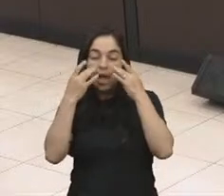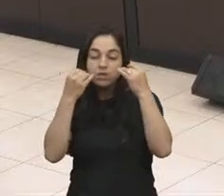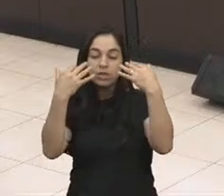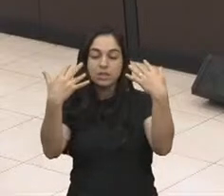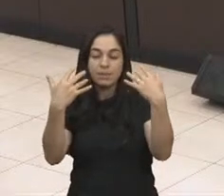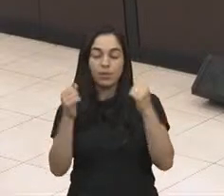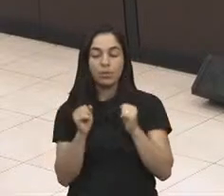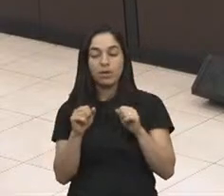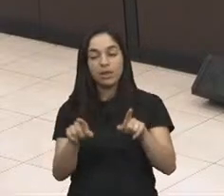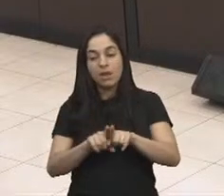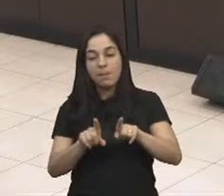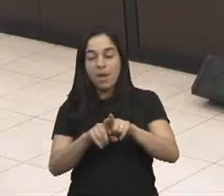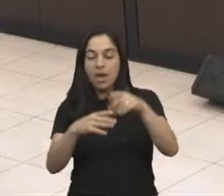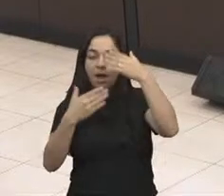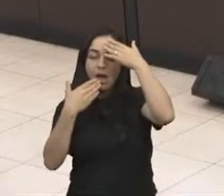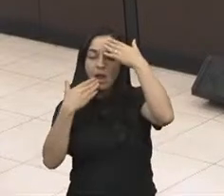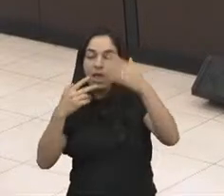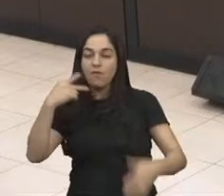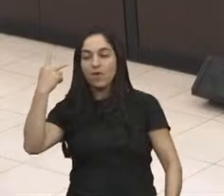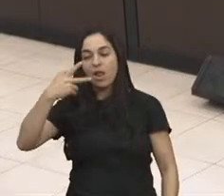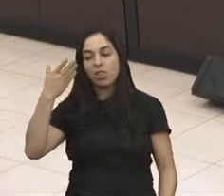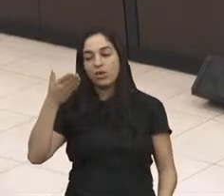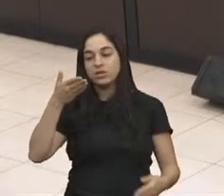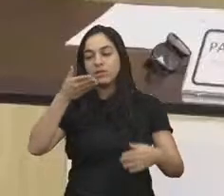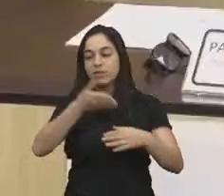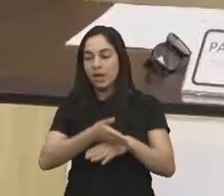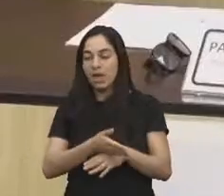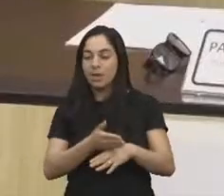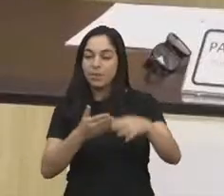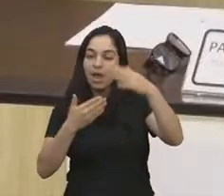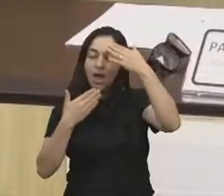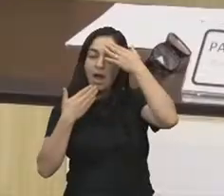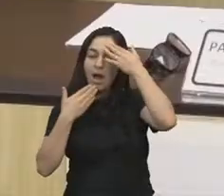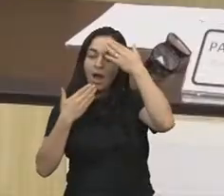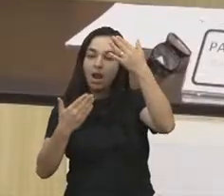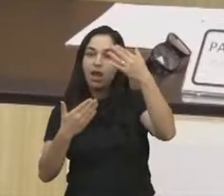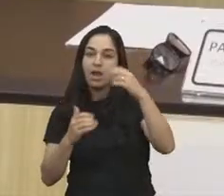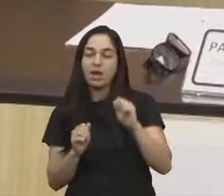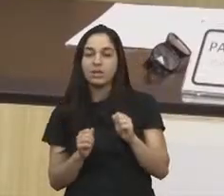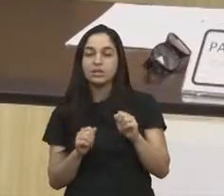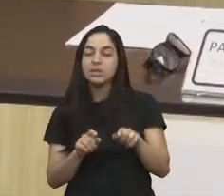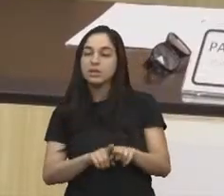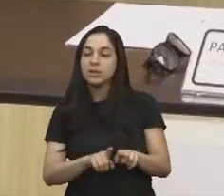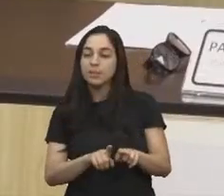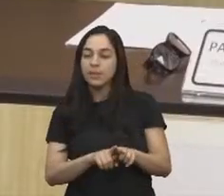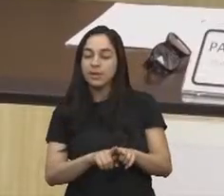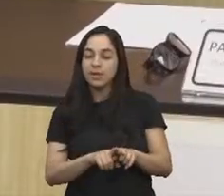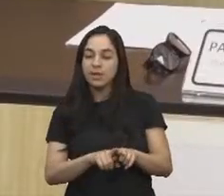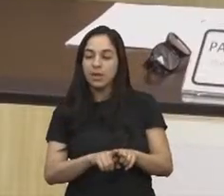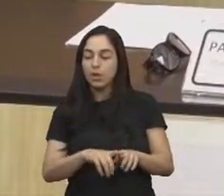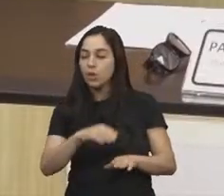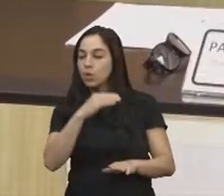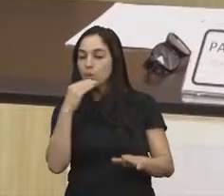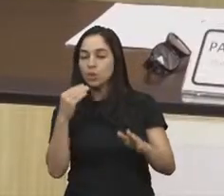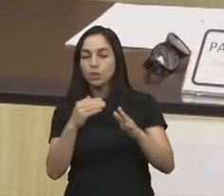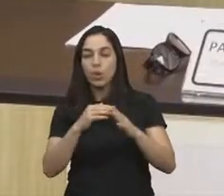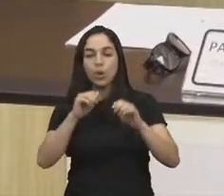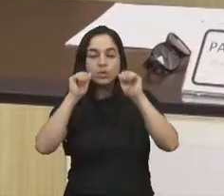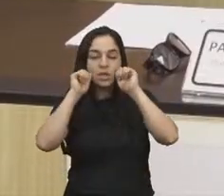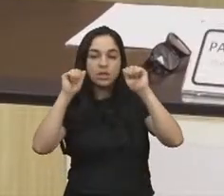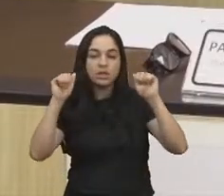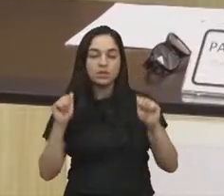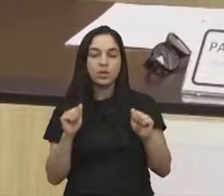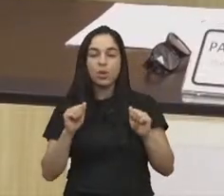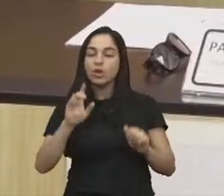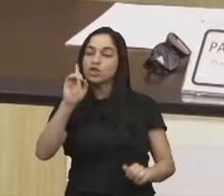pública, agradecer aos vereadores que estão aqui no dia de hoje, agradecer também todos os assessores, diretores que